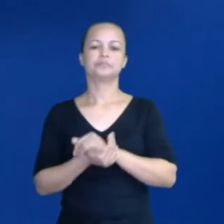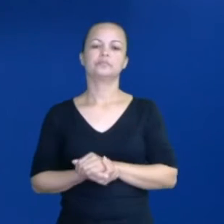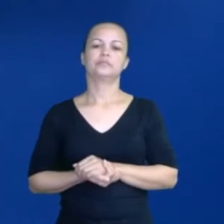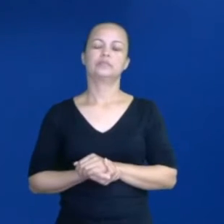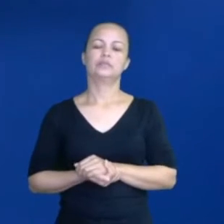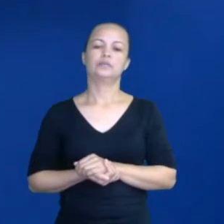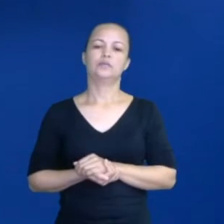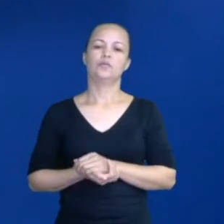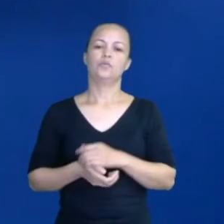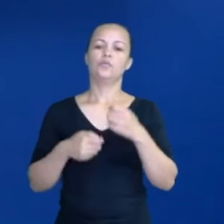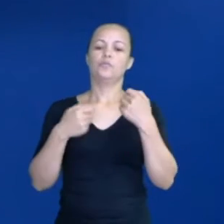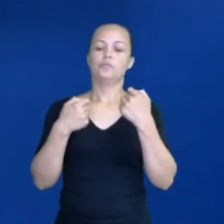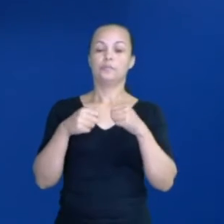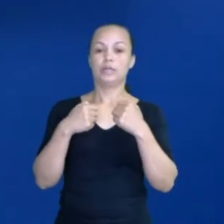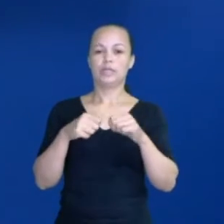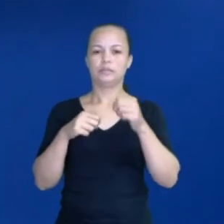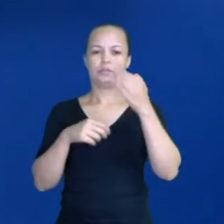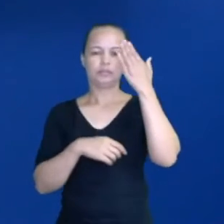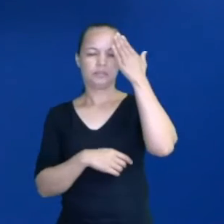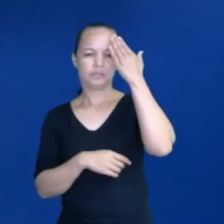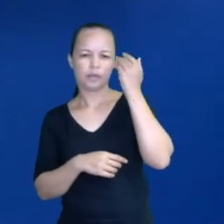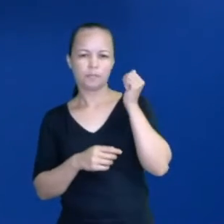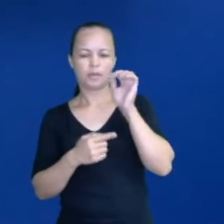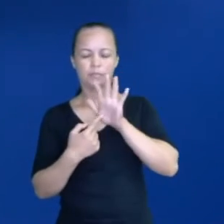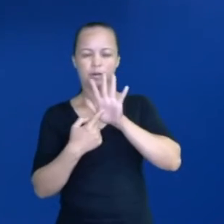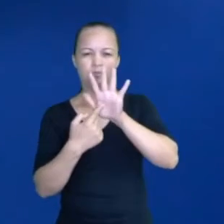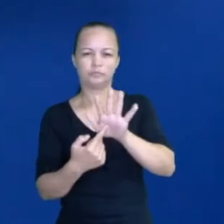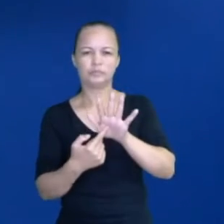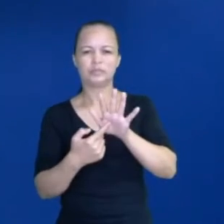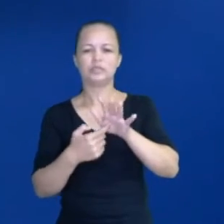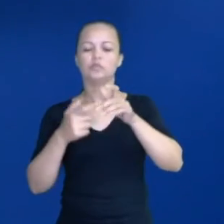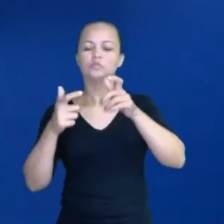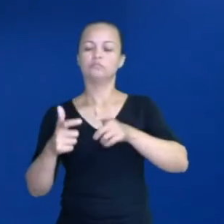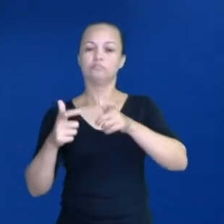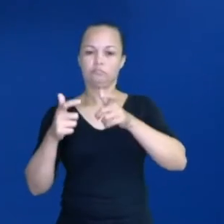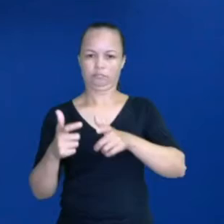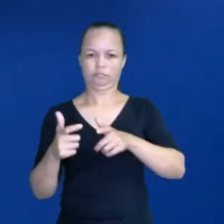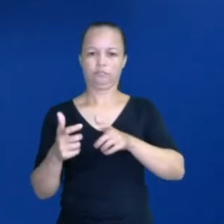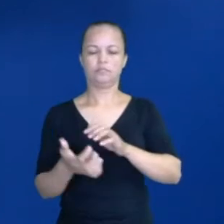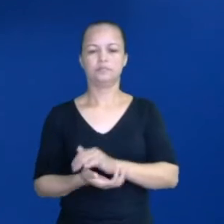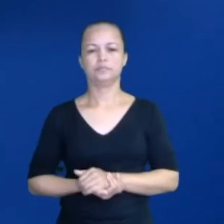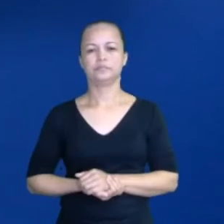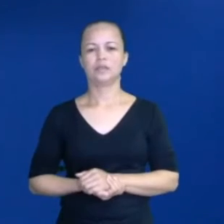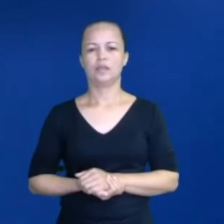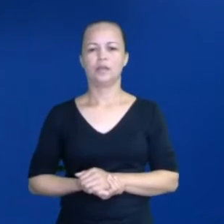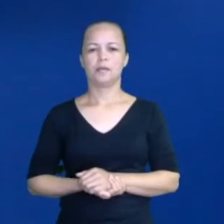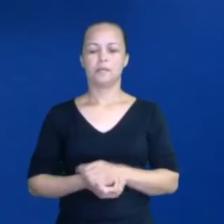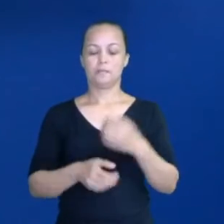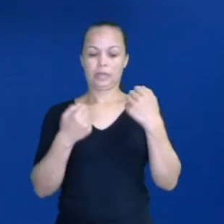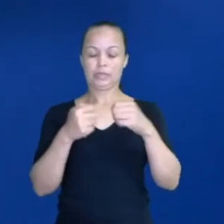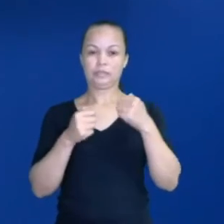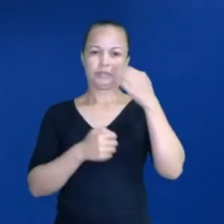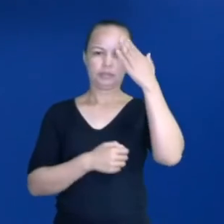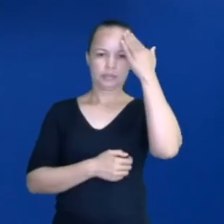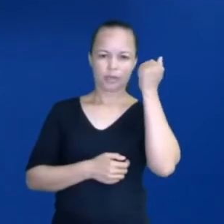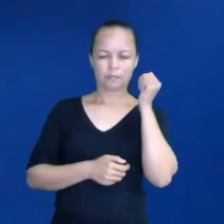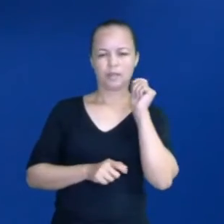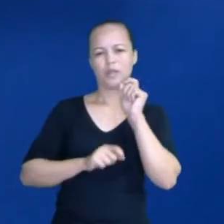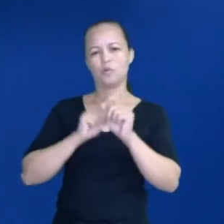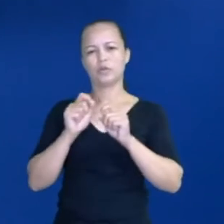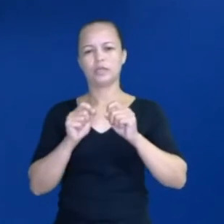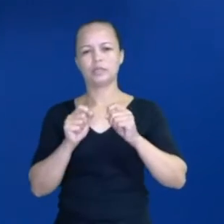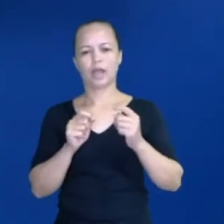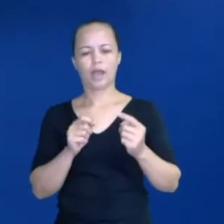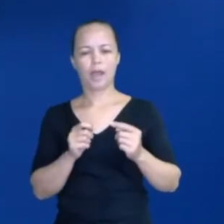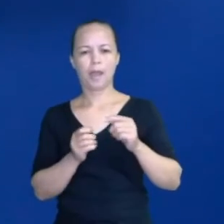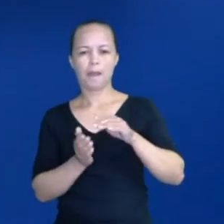para representar a posição dos objetos de um determinado espaço? Você precisa saber o que está